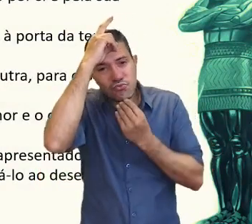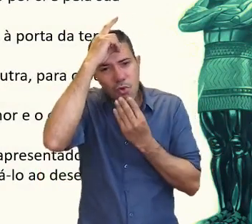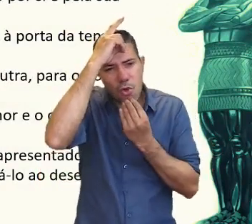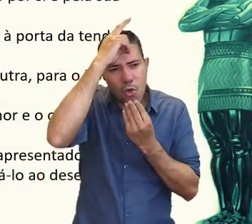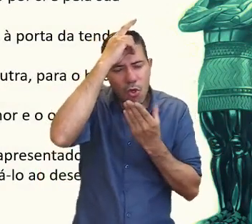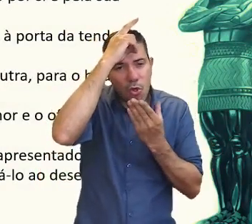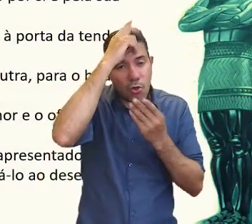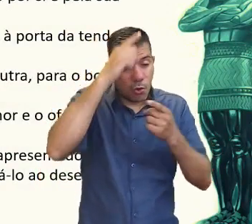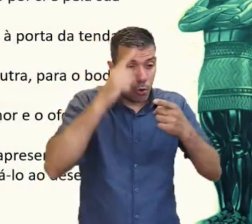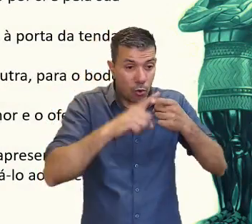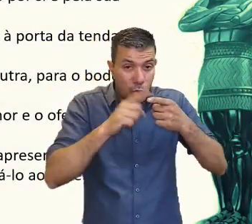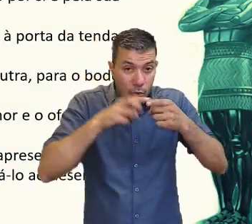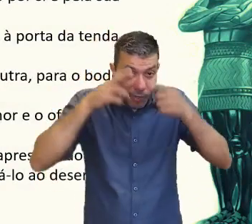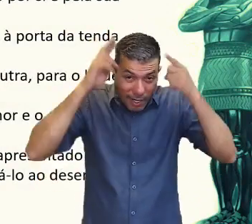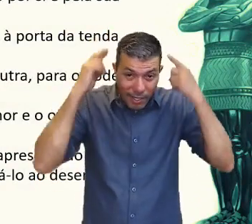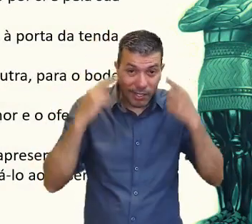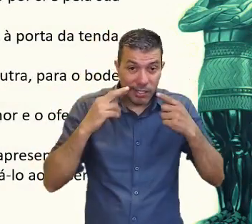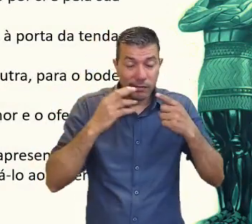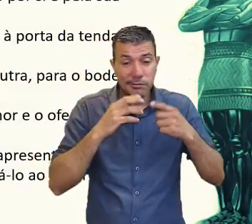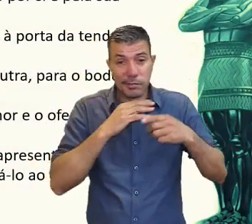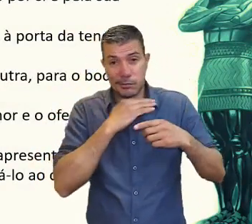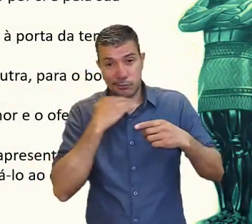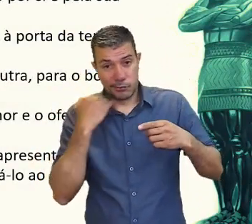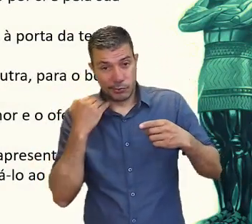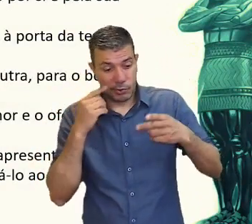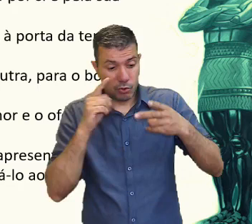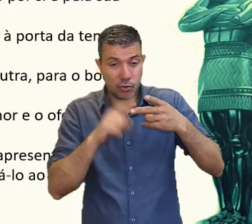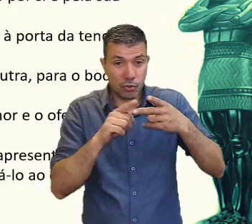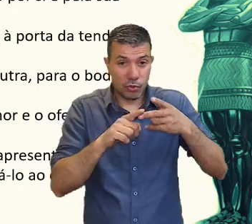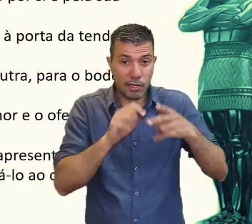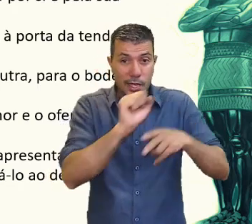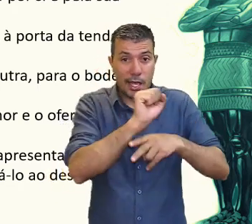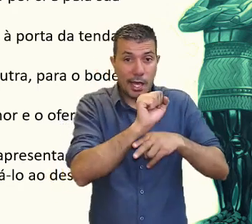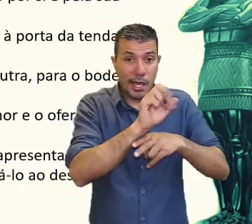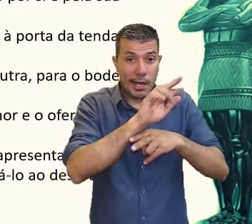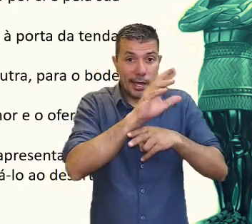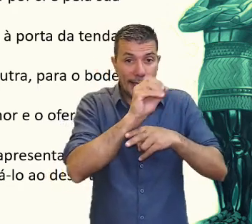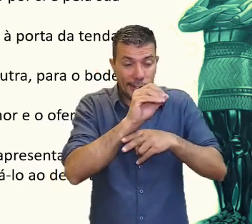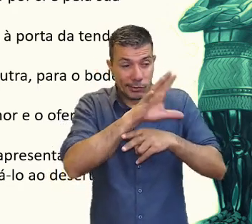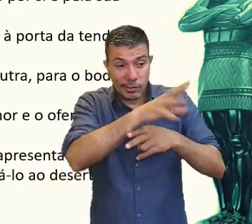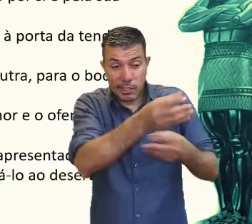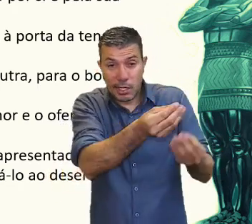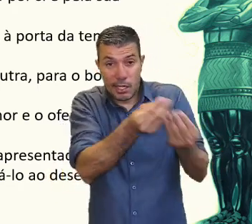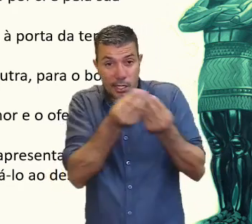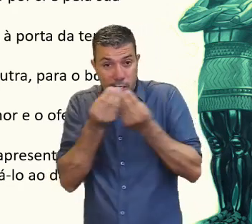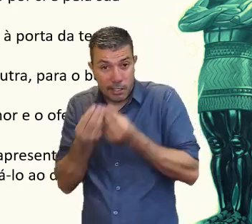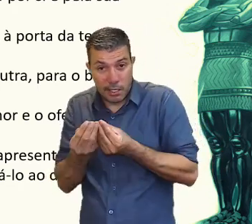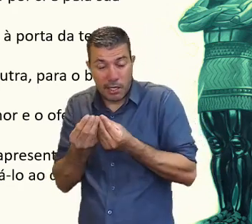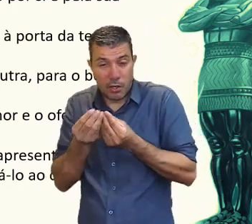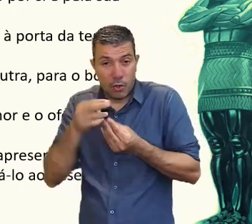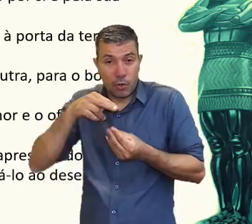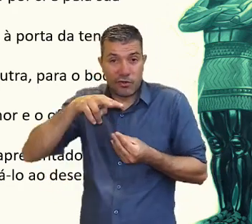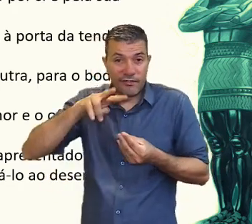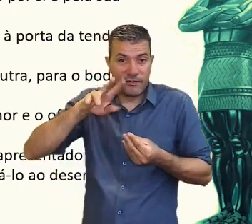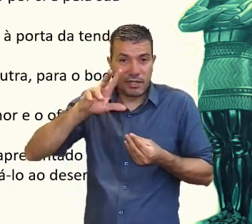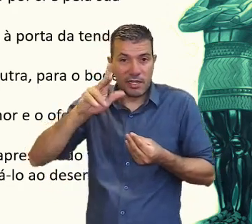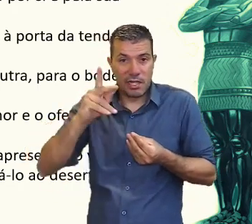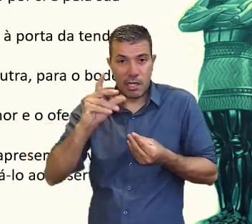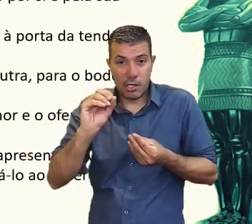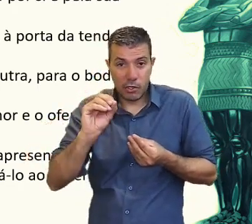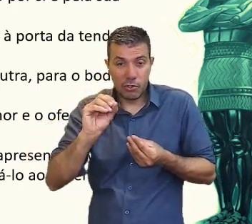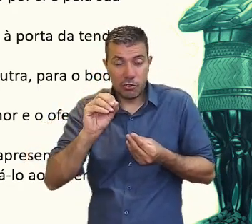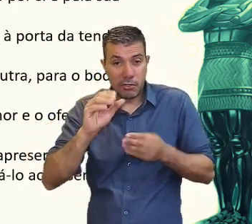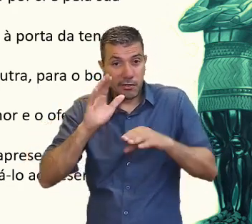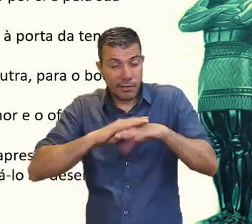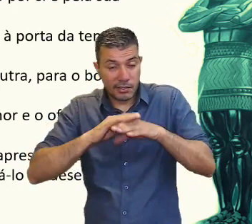para o holocausto. Arão trará o novilho da sua oferta pelo pecado e fará expiação por si e pela